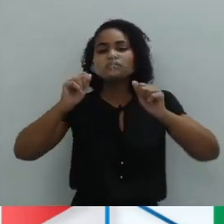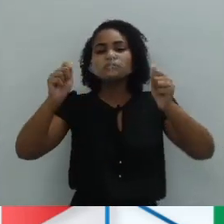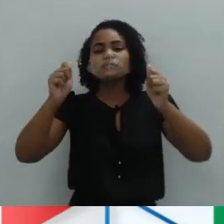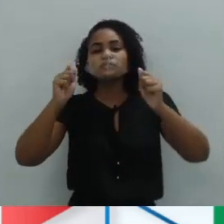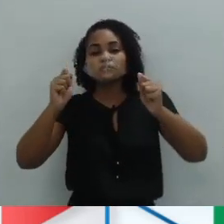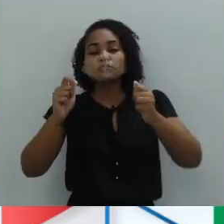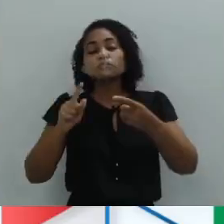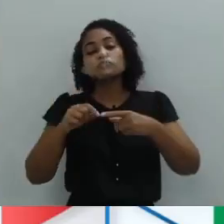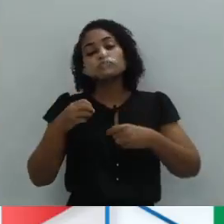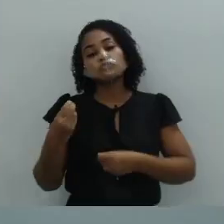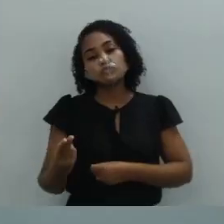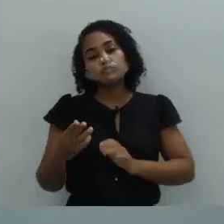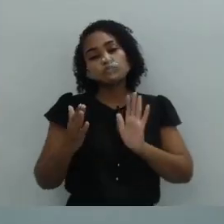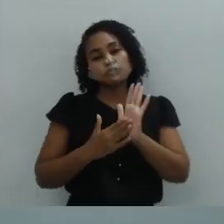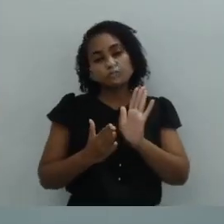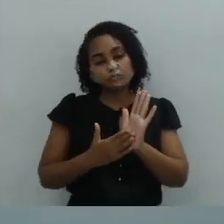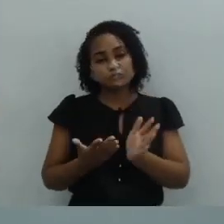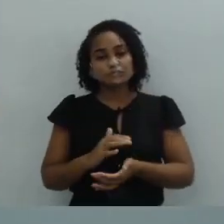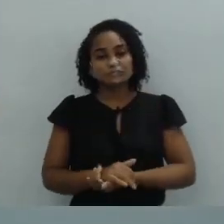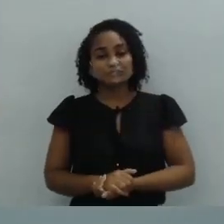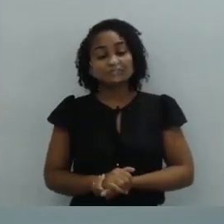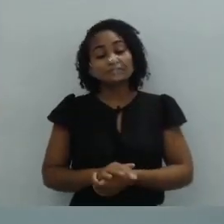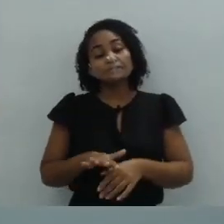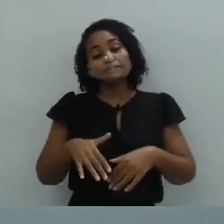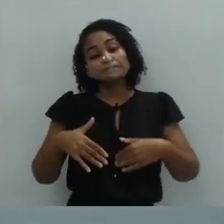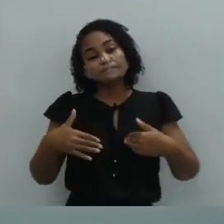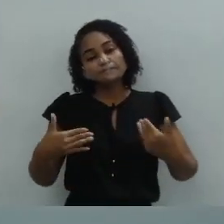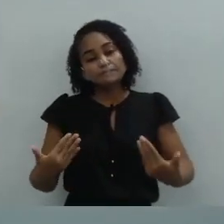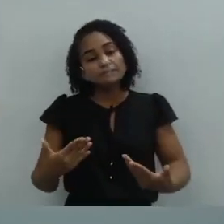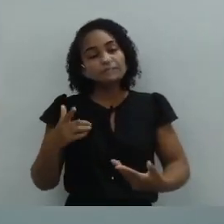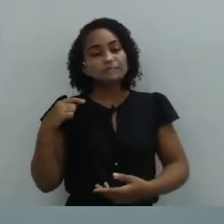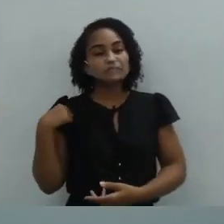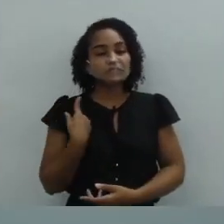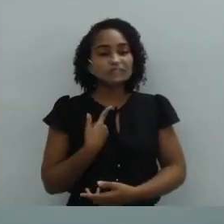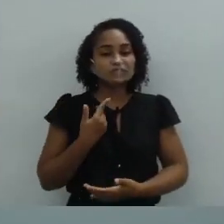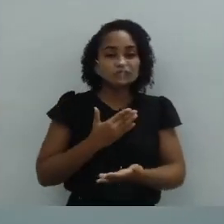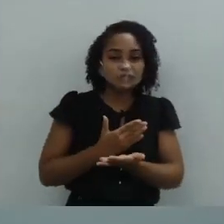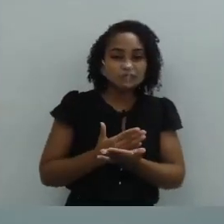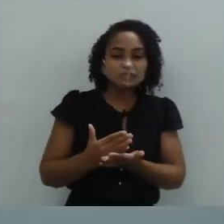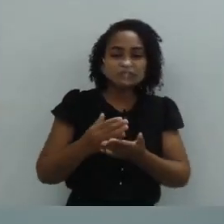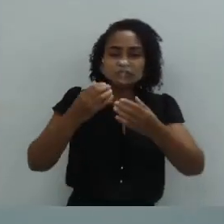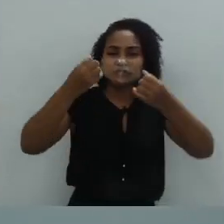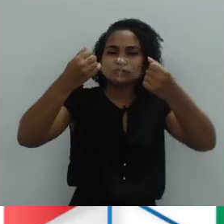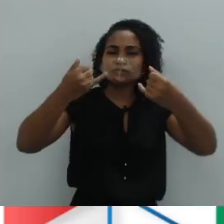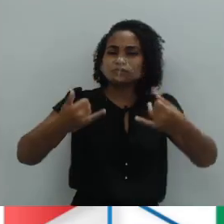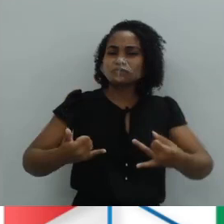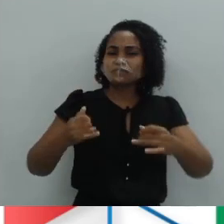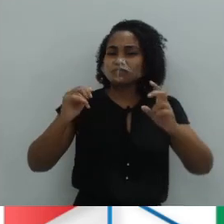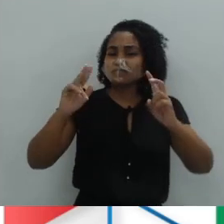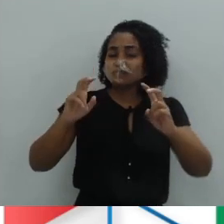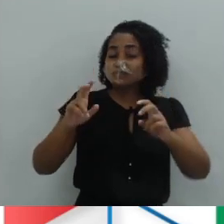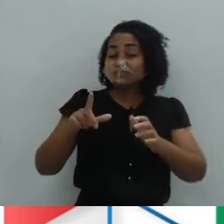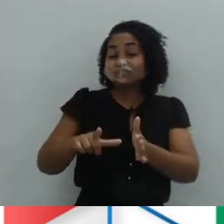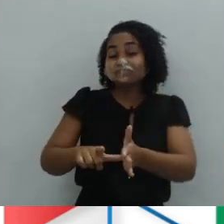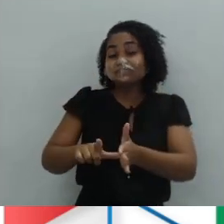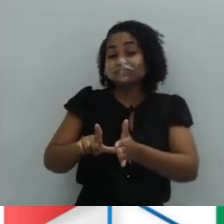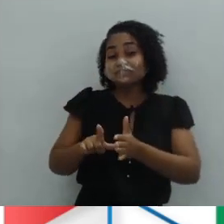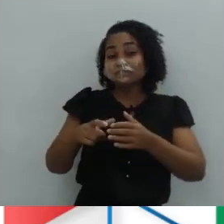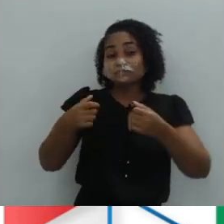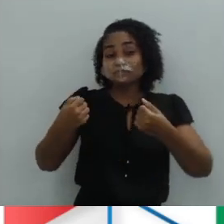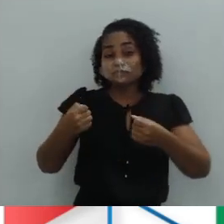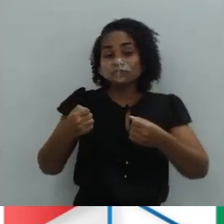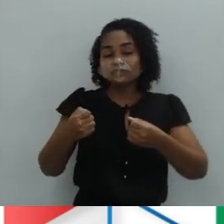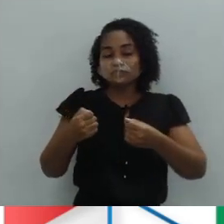ou propositivos. Bem, gente, para a gente começar a trabalhar com o tema em si, antes eu